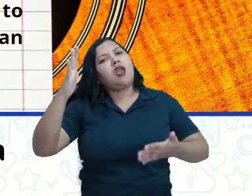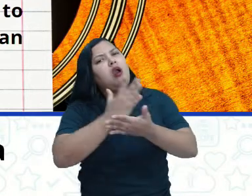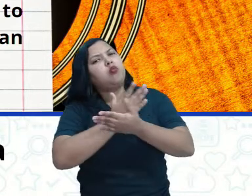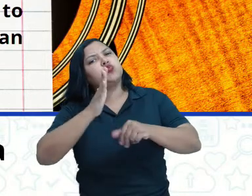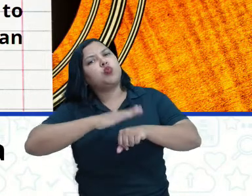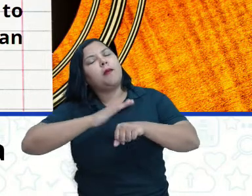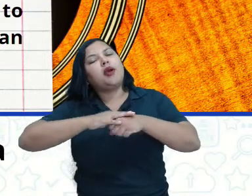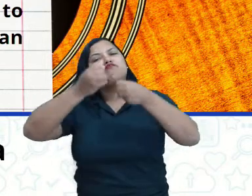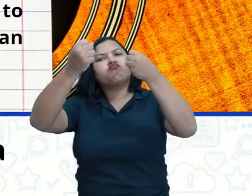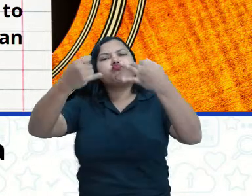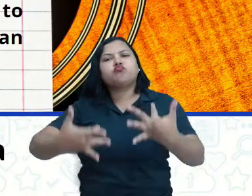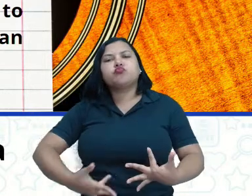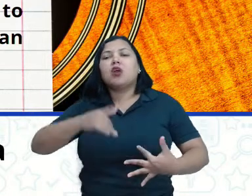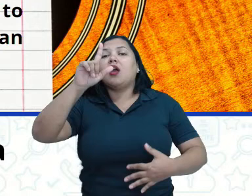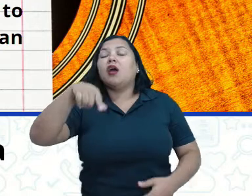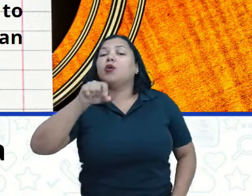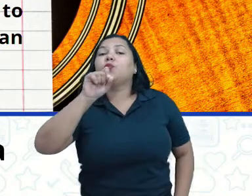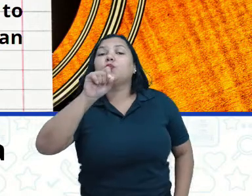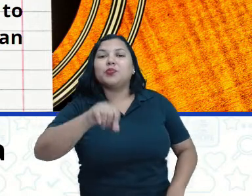sua explicação